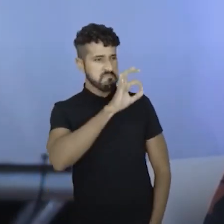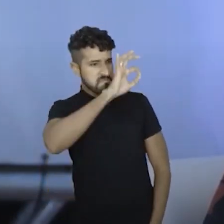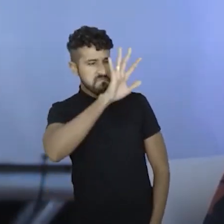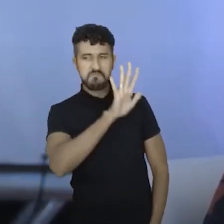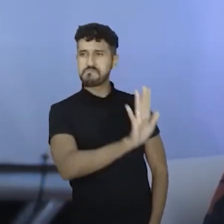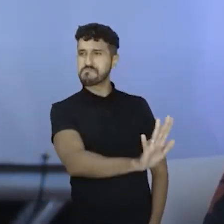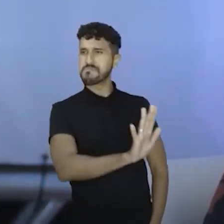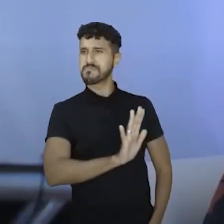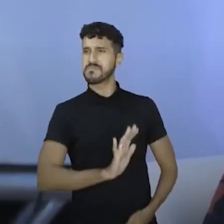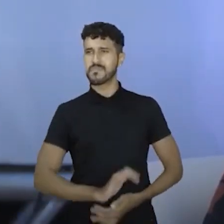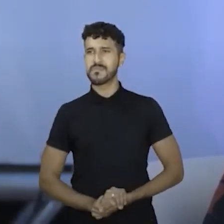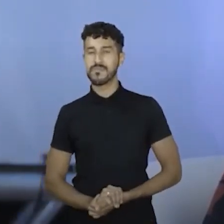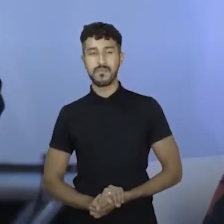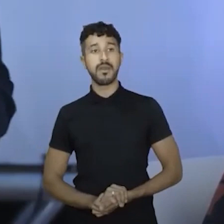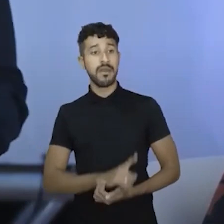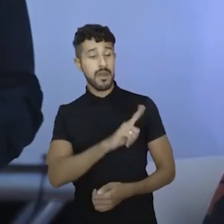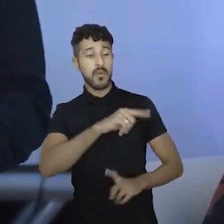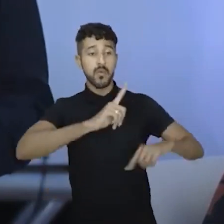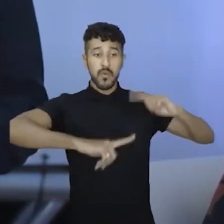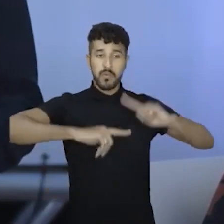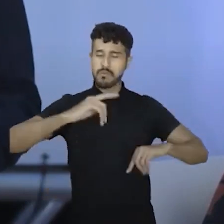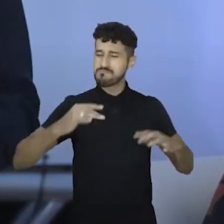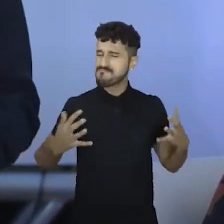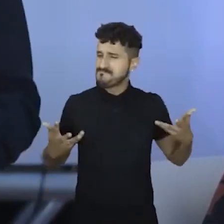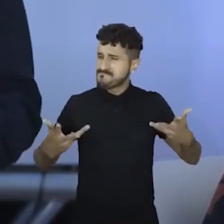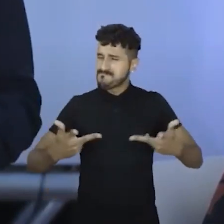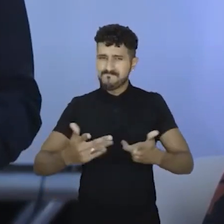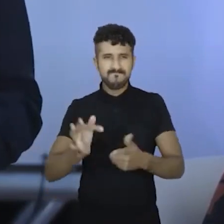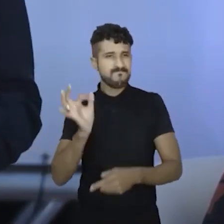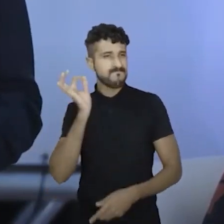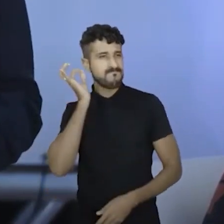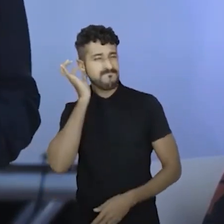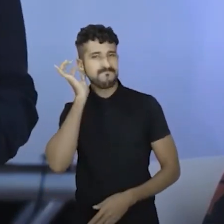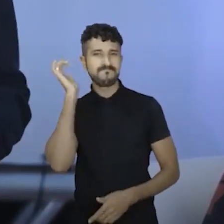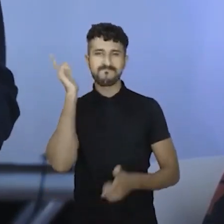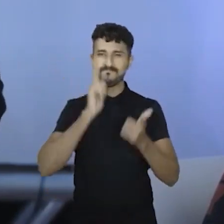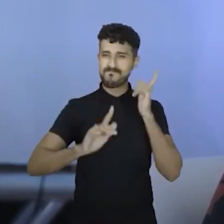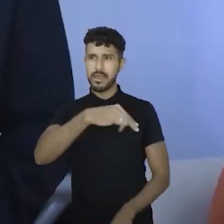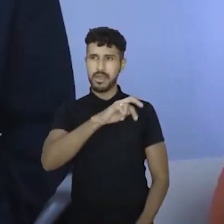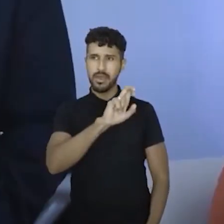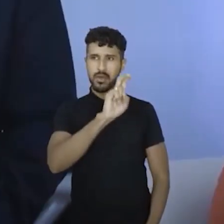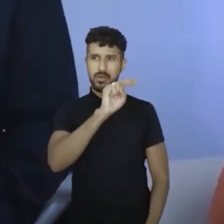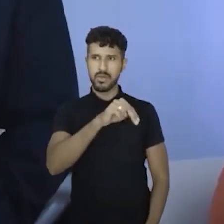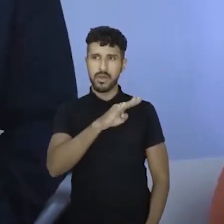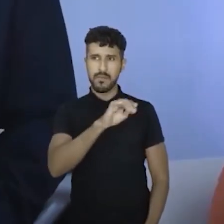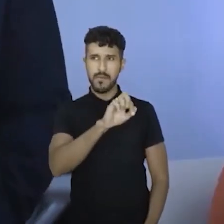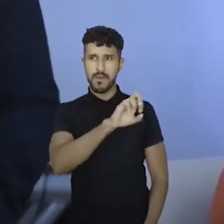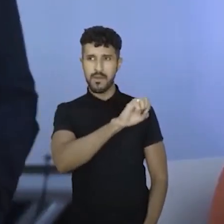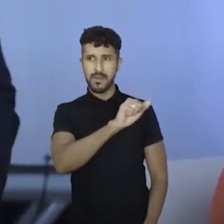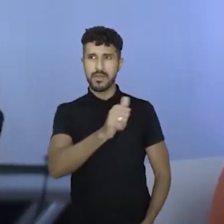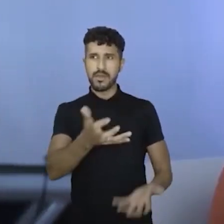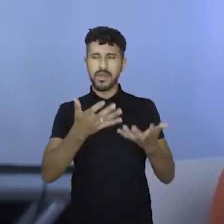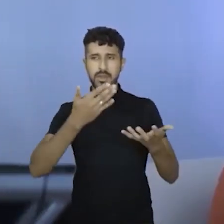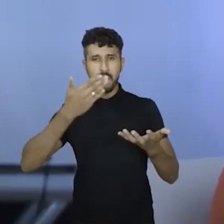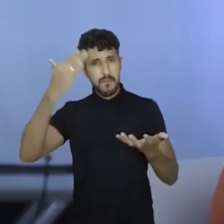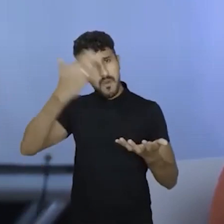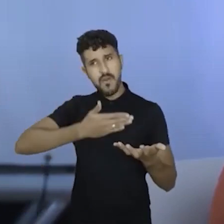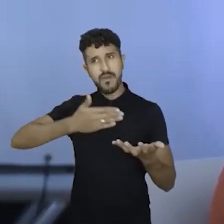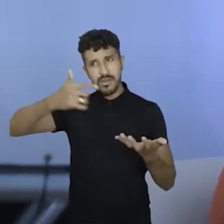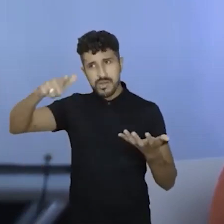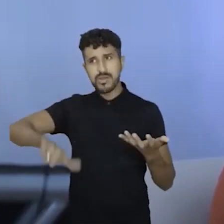fato é uma ferramenta extraordinária para o progresso da humanidade. Eu quero provar mais uma vez